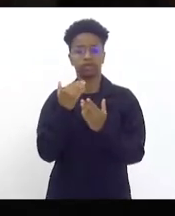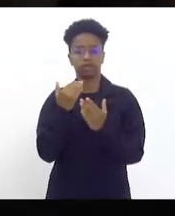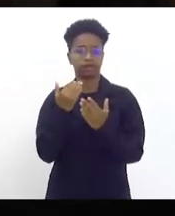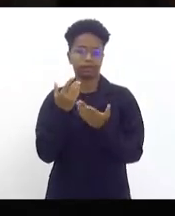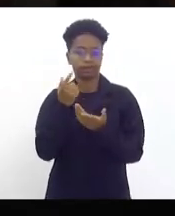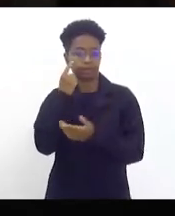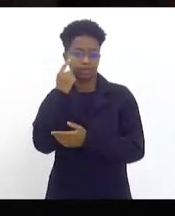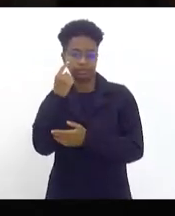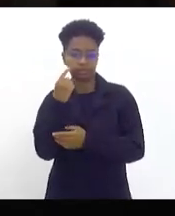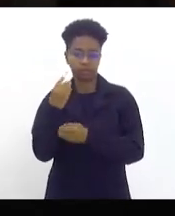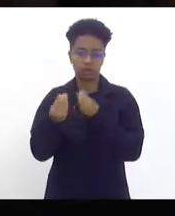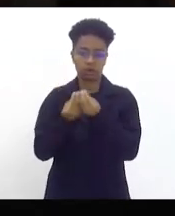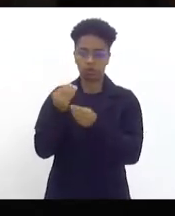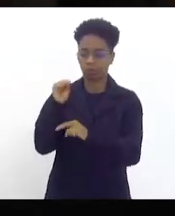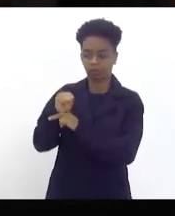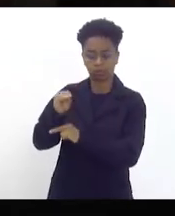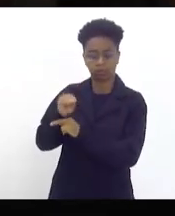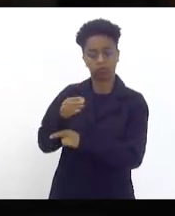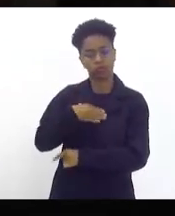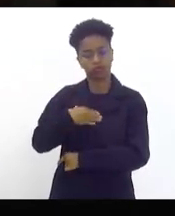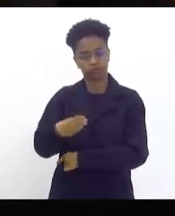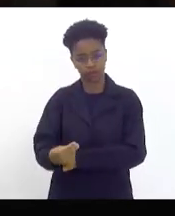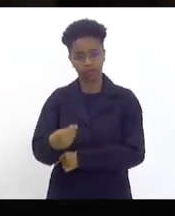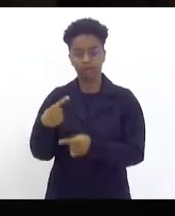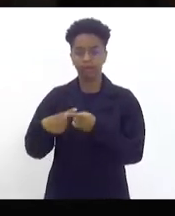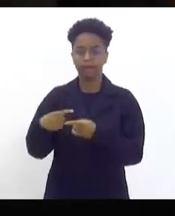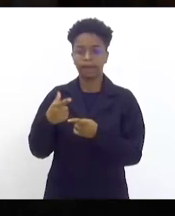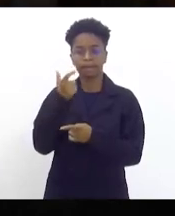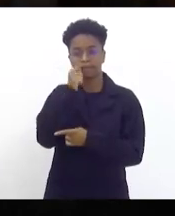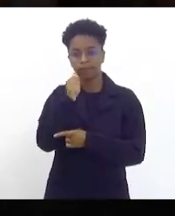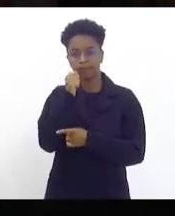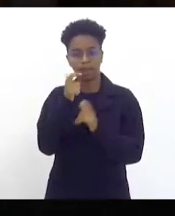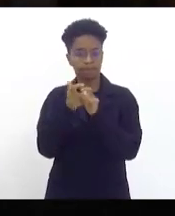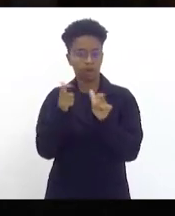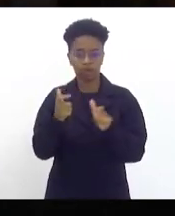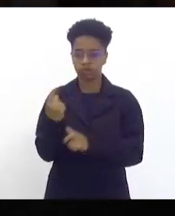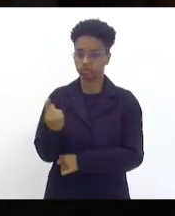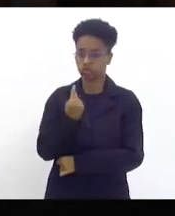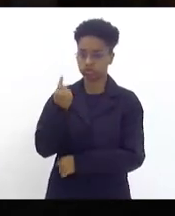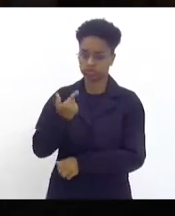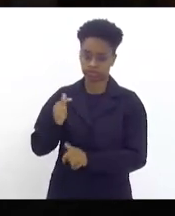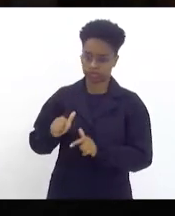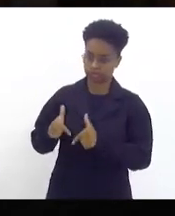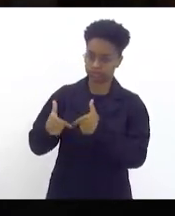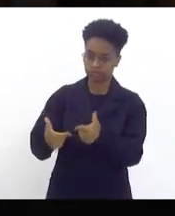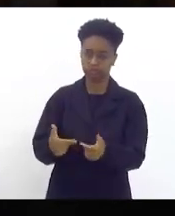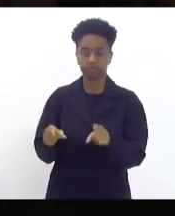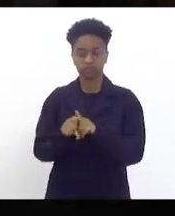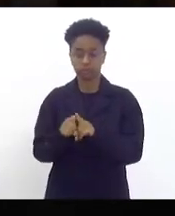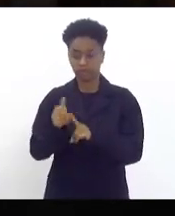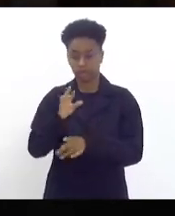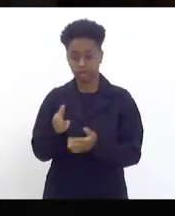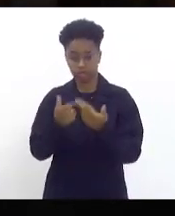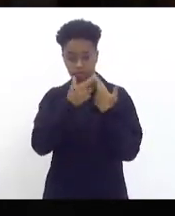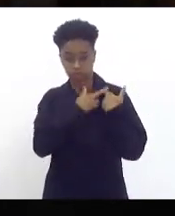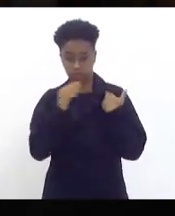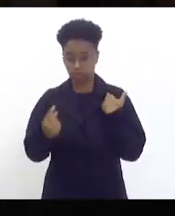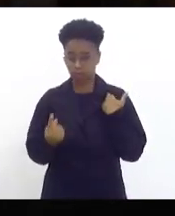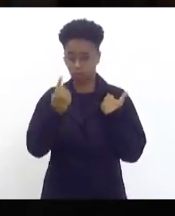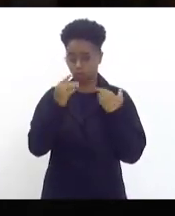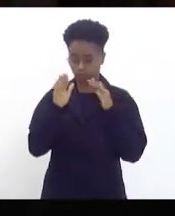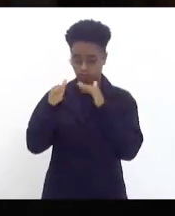dos filhos que é tomado pelas mulheres de forma muitas vezes unitária como responsabilidade exclusiva dessas mulheres